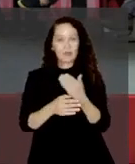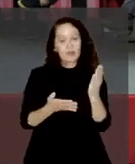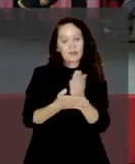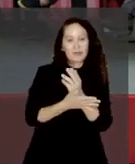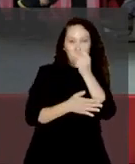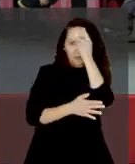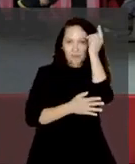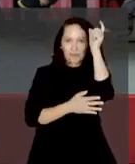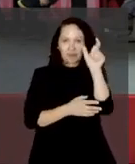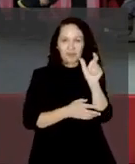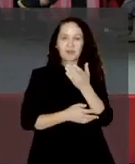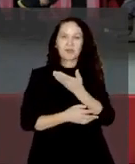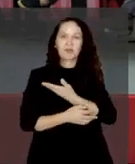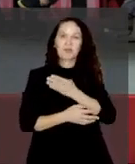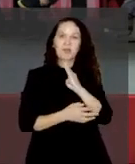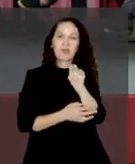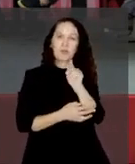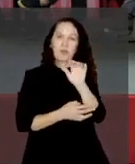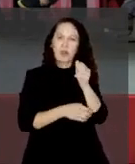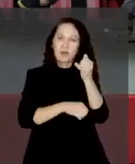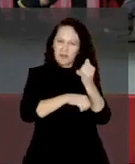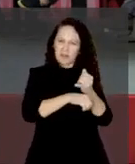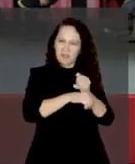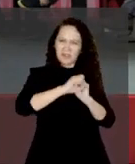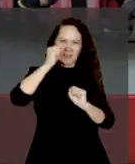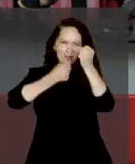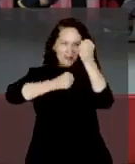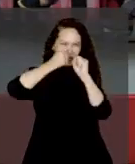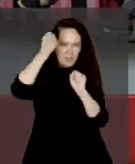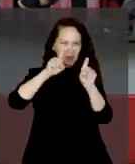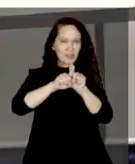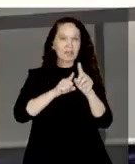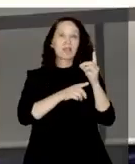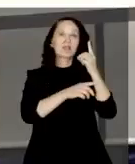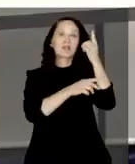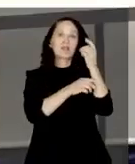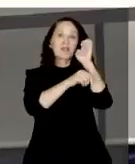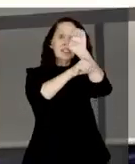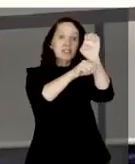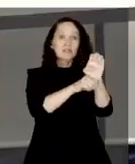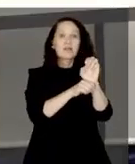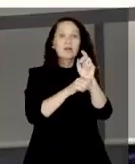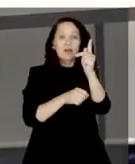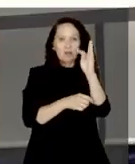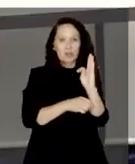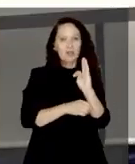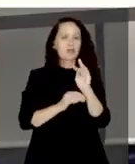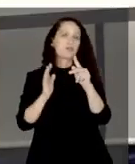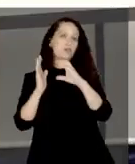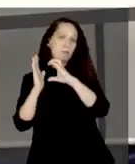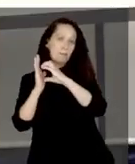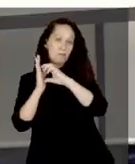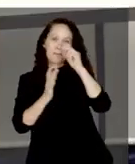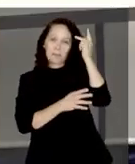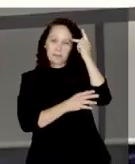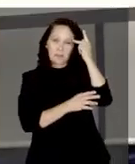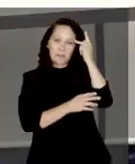Gomes, vereadora coletiva de mulheres de Ribeirão Pires, e durante a atividade a gente vai falando dos outros convidados